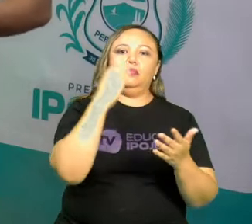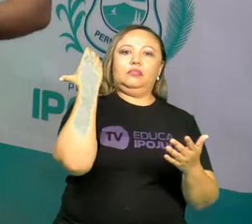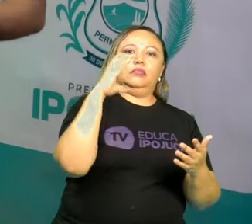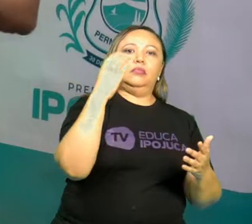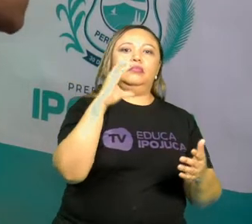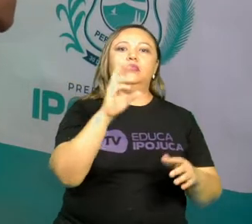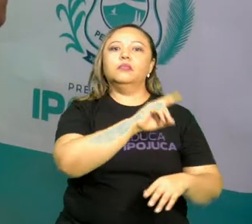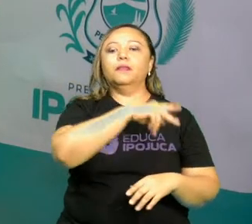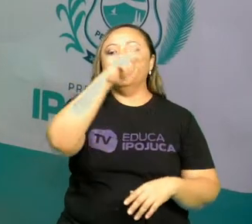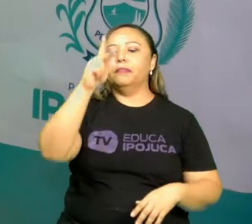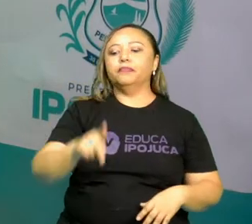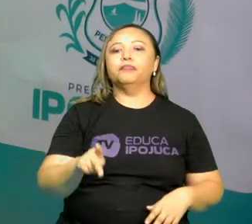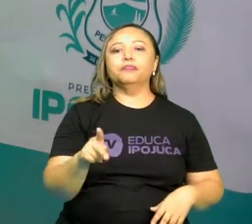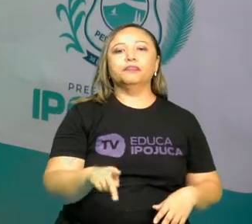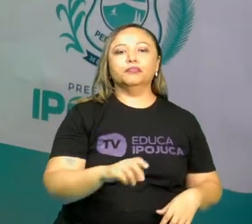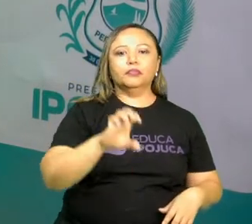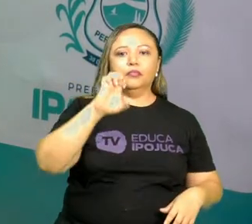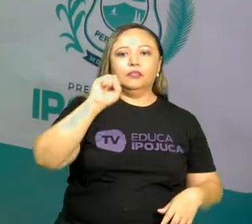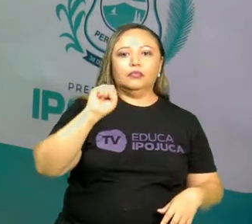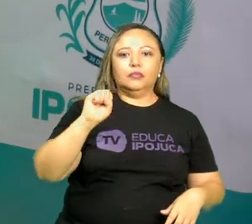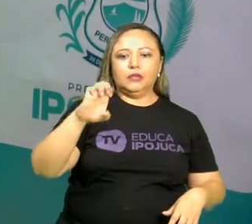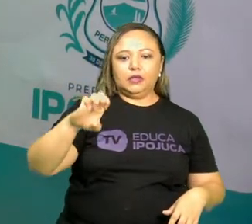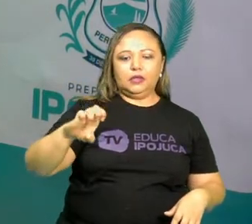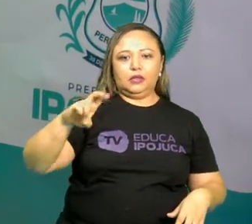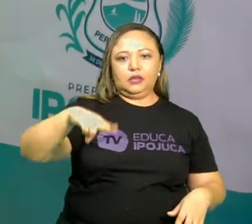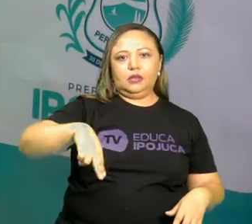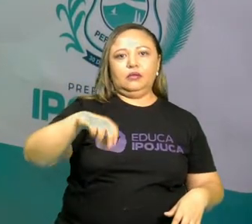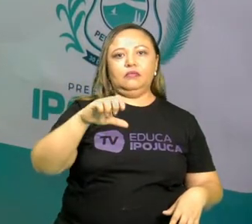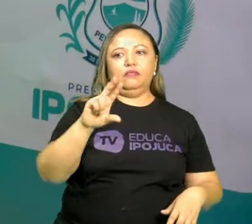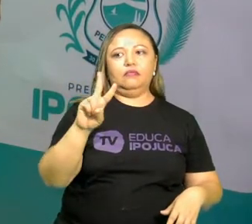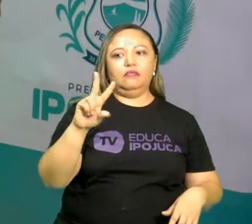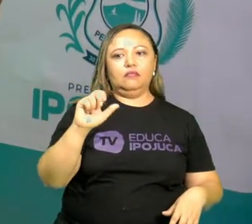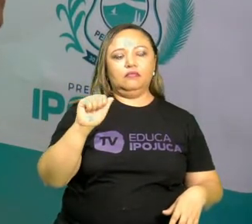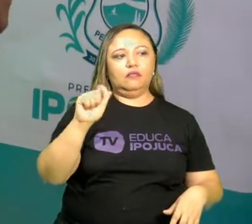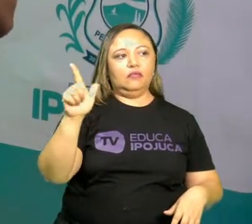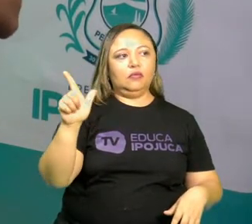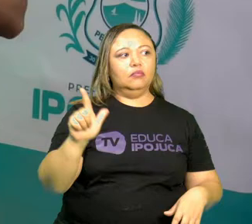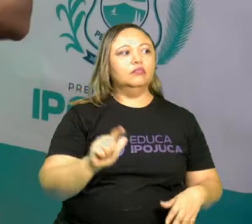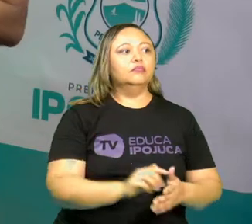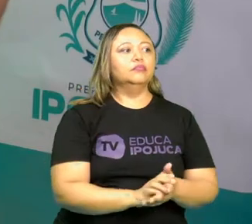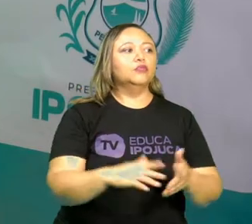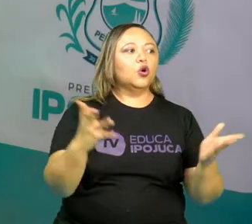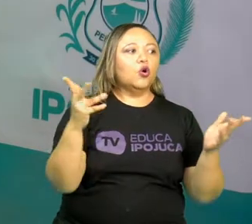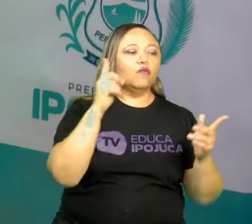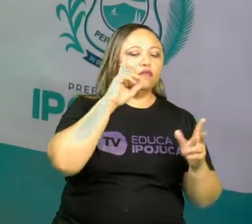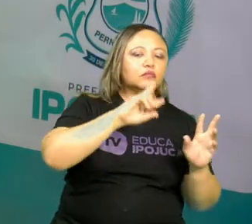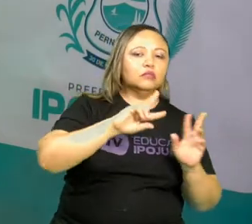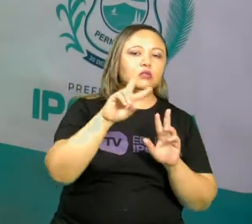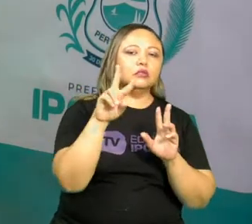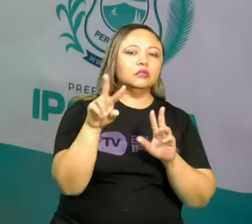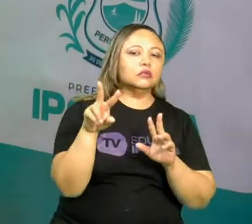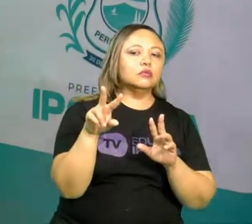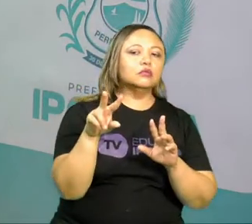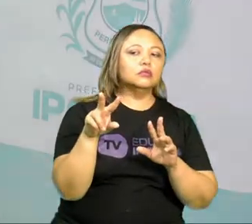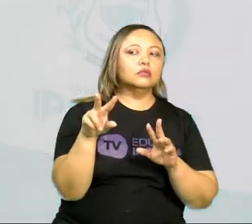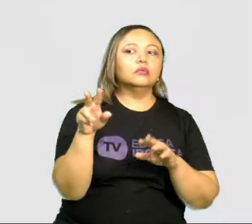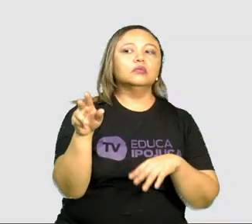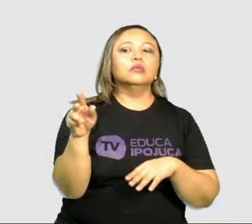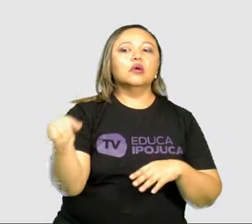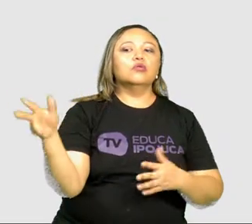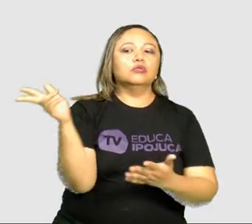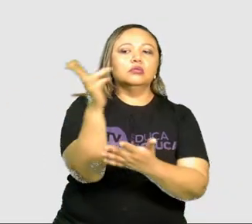estarei com vocês nesta aula. Vamos aprender? Sendo assim, observe as imagens.